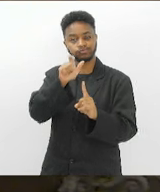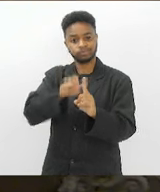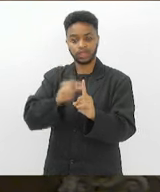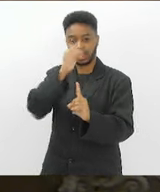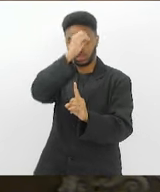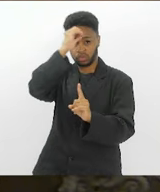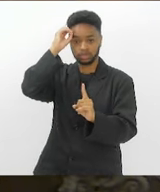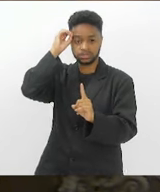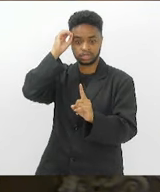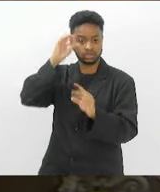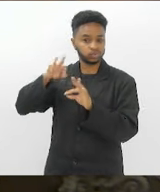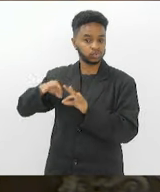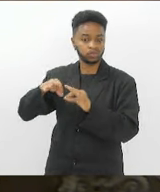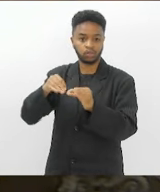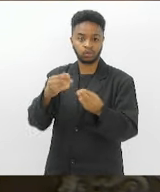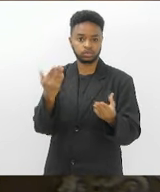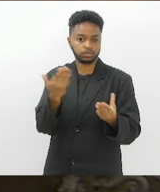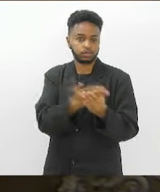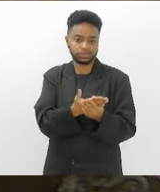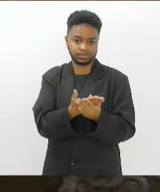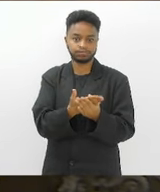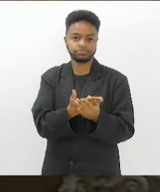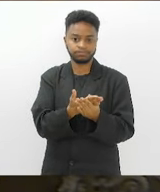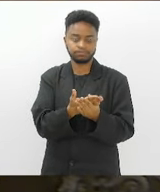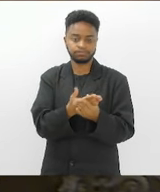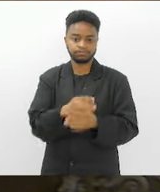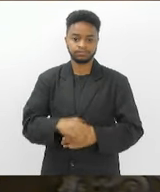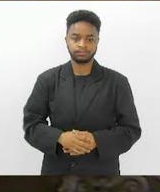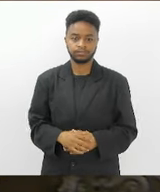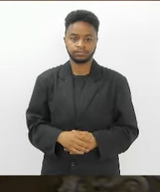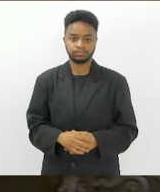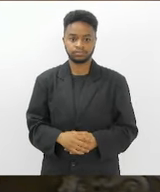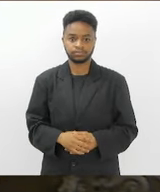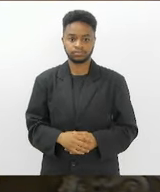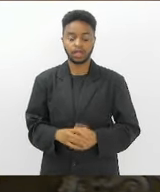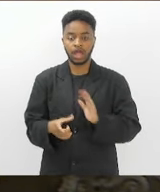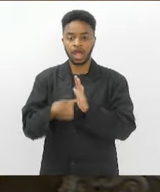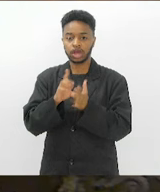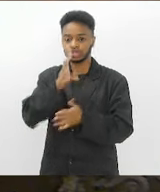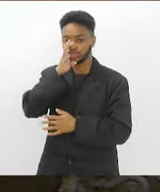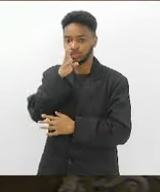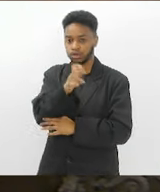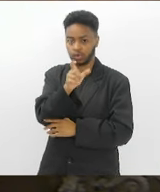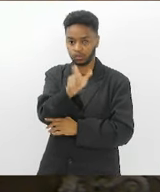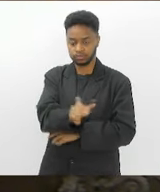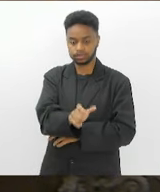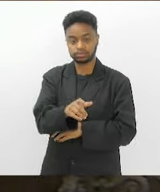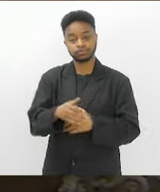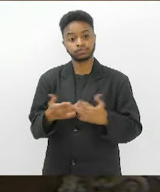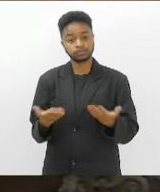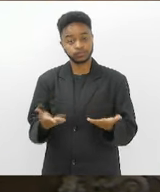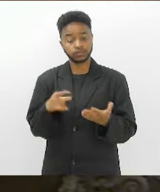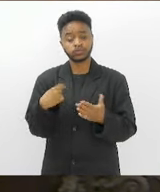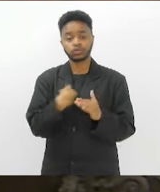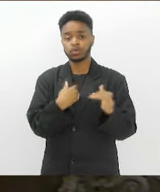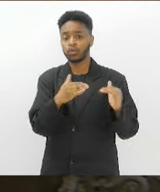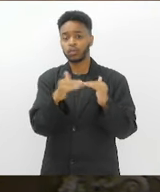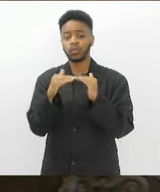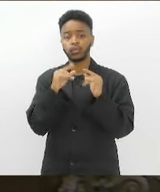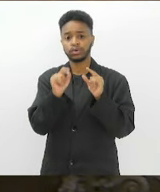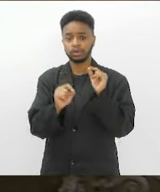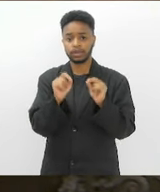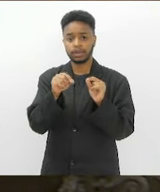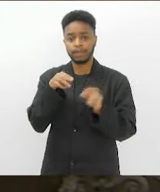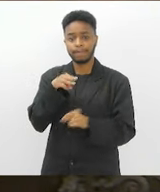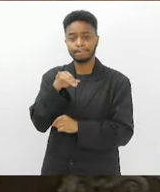os processos a quais foram acusados. Como concordar que uma parte da mídia aplauda